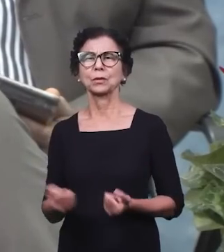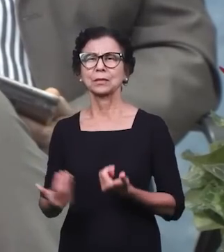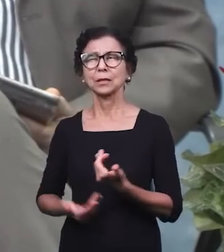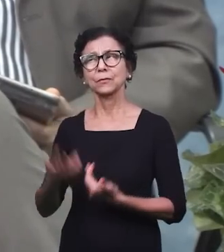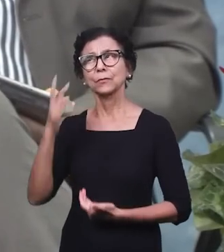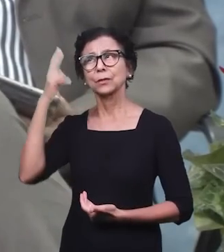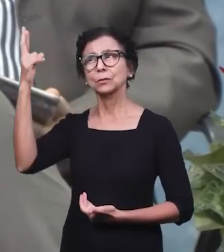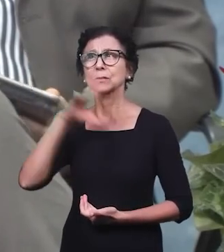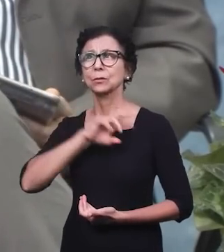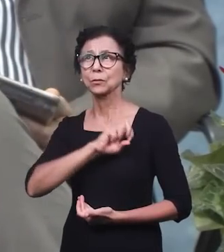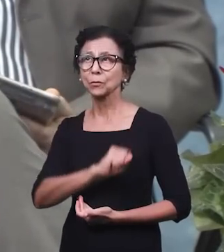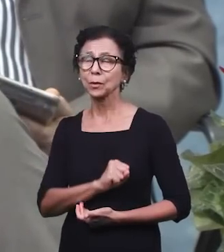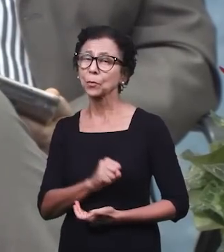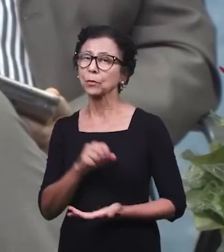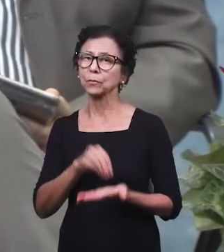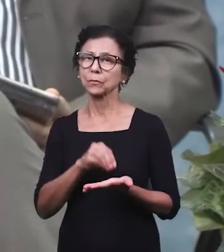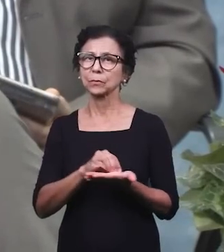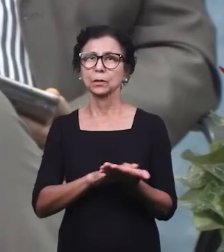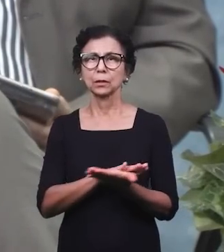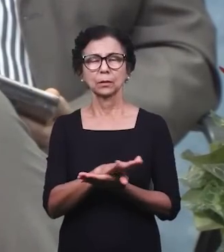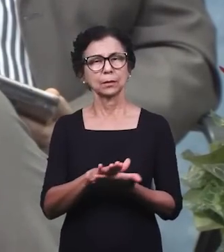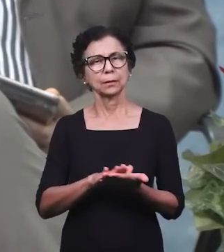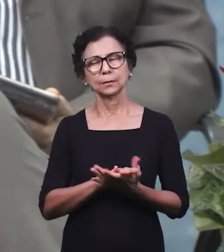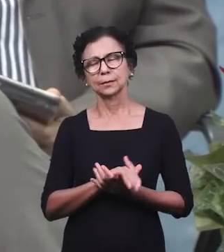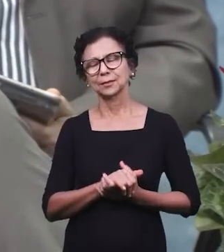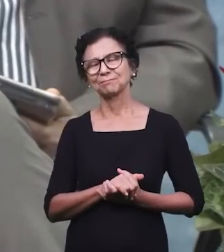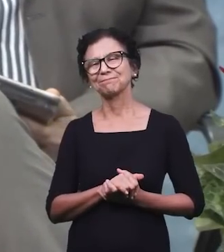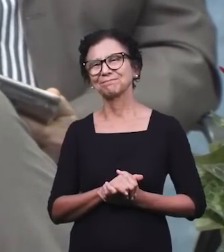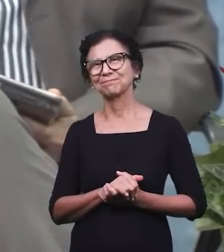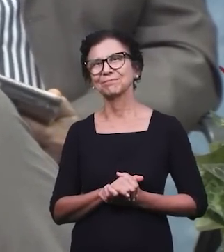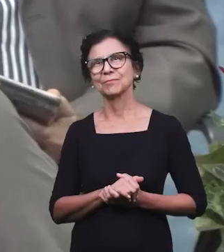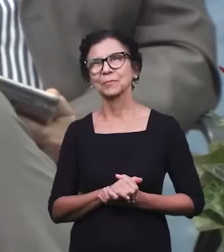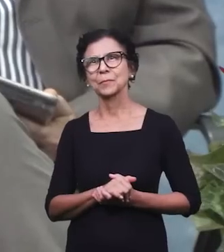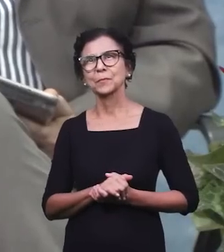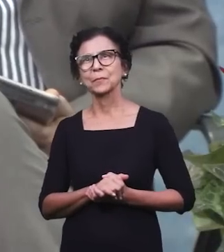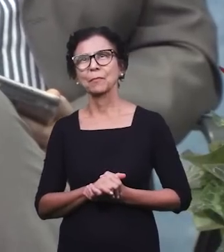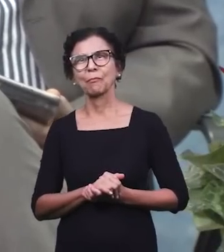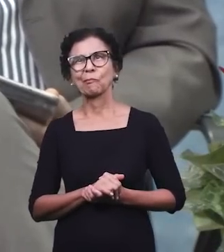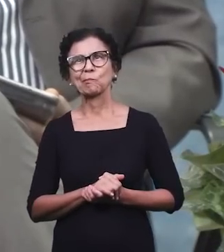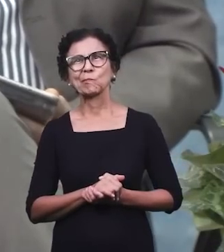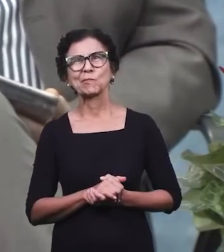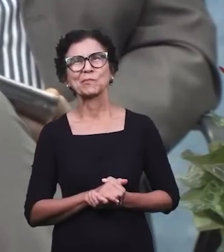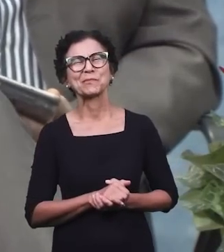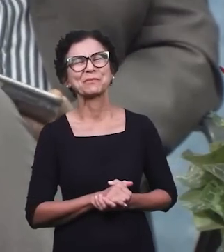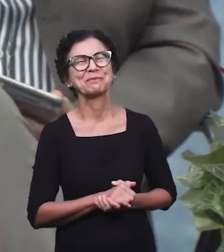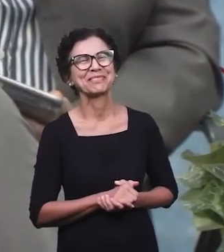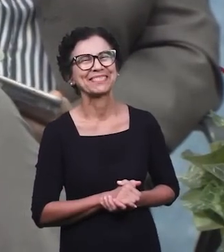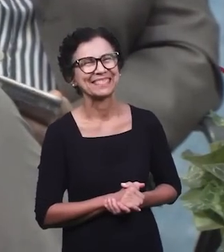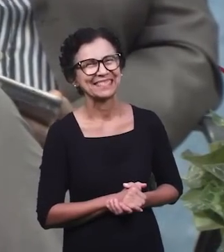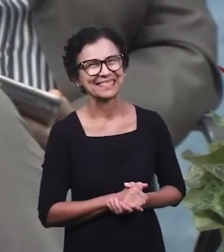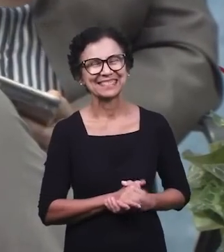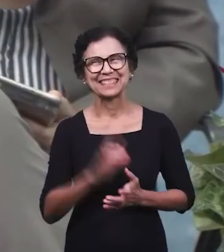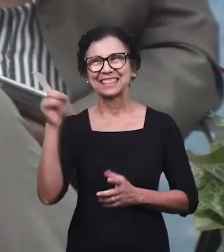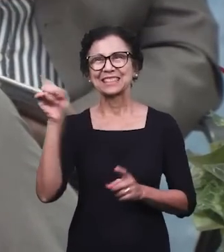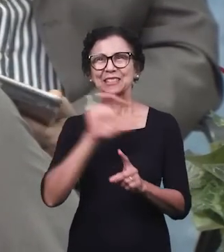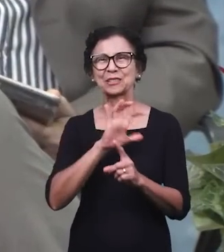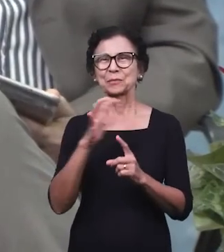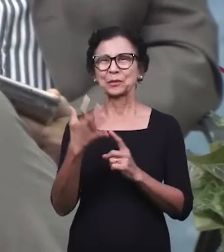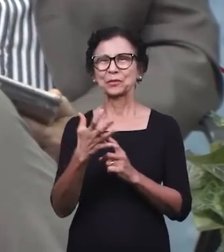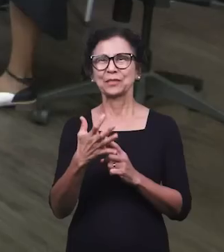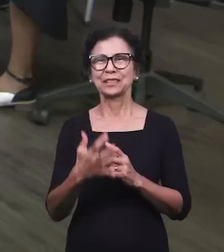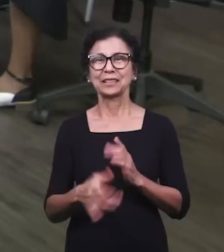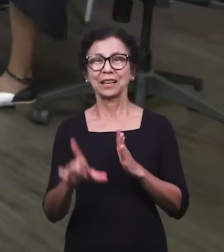as coisas, nada vai faltar para aqueles que temem ao Senhor. Inclusive Deus provê para poupar também, né? Ele provê antes, Sem dúvida.